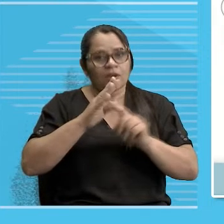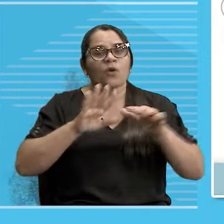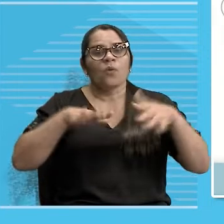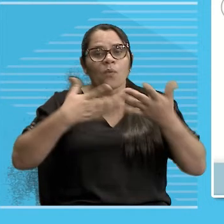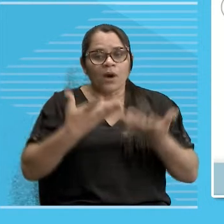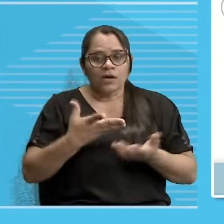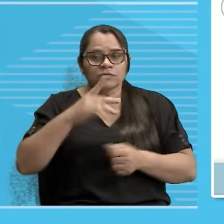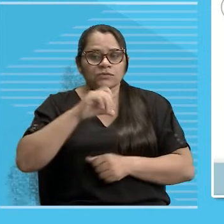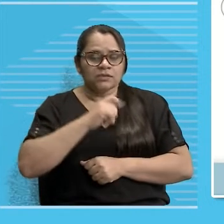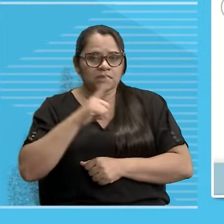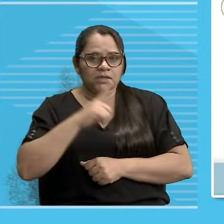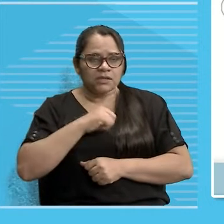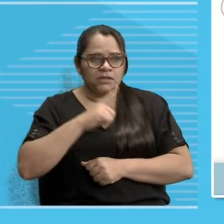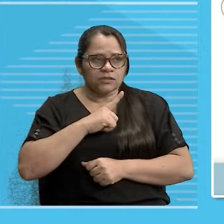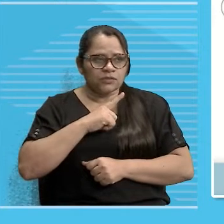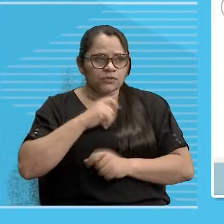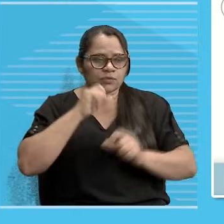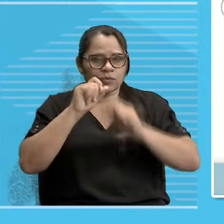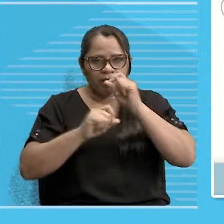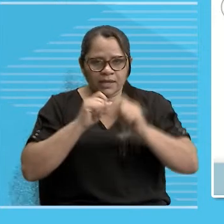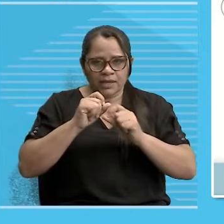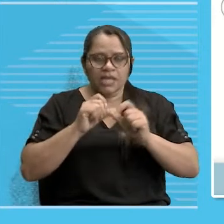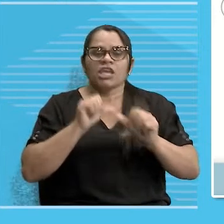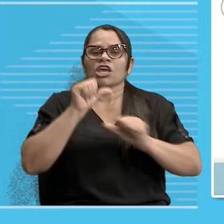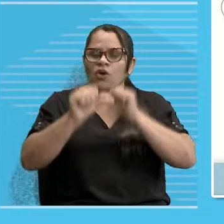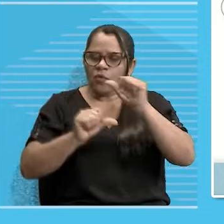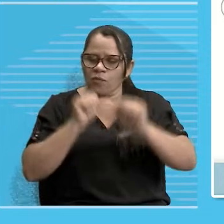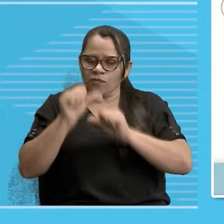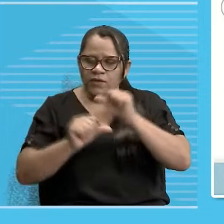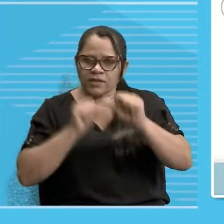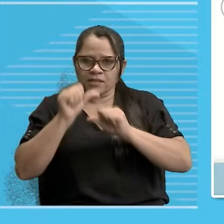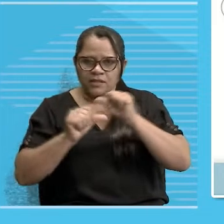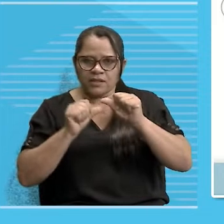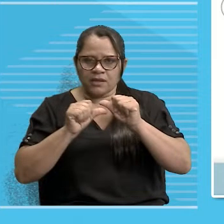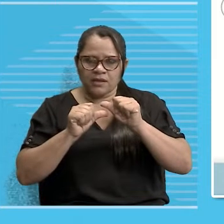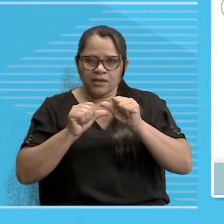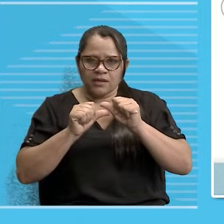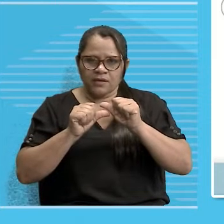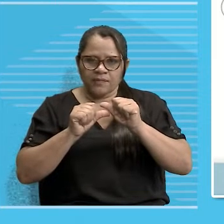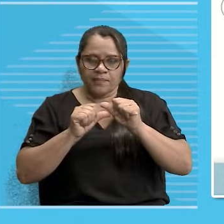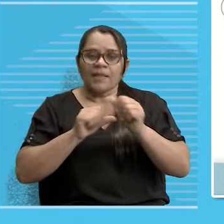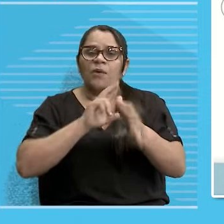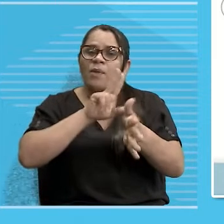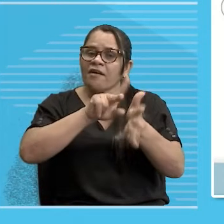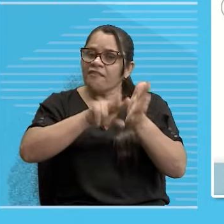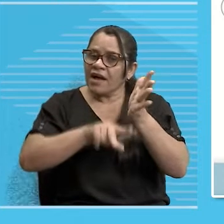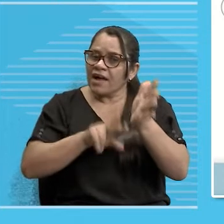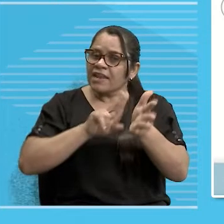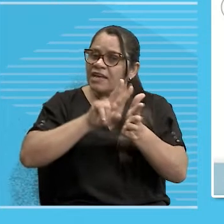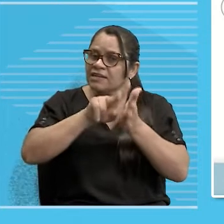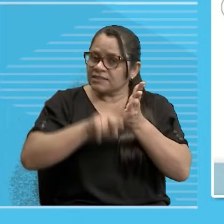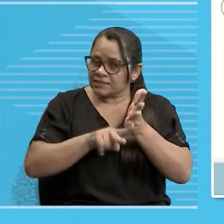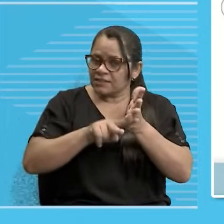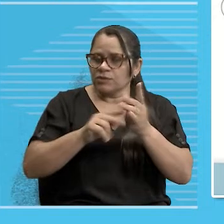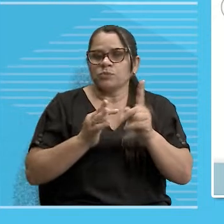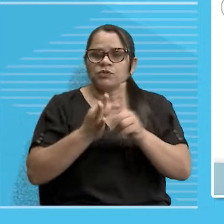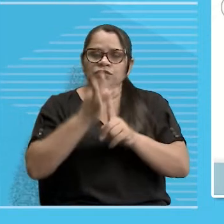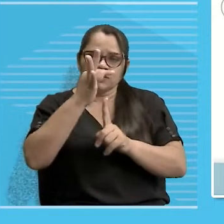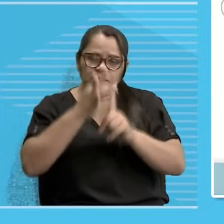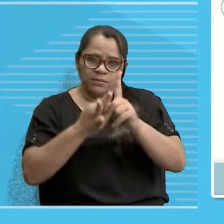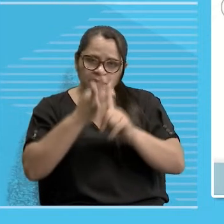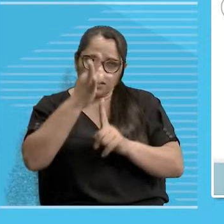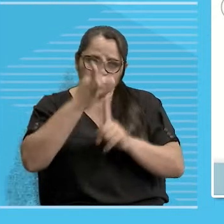tenho que converter uma variação de temperatura